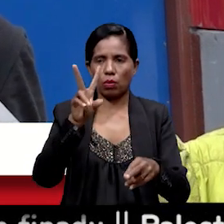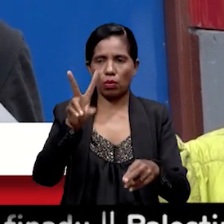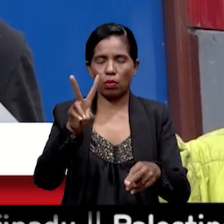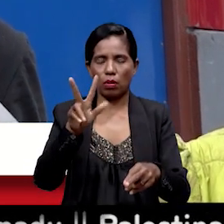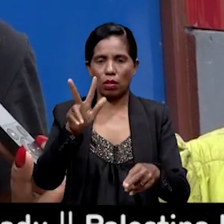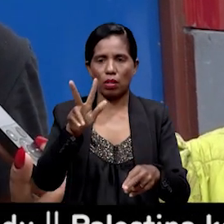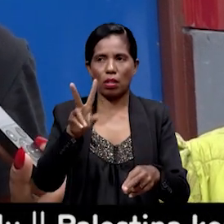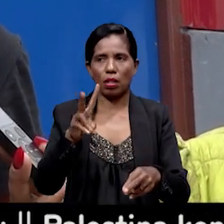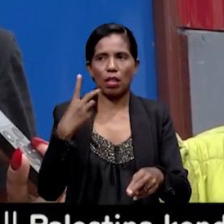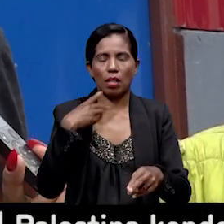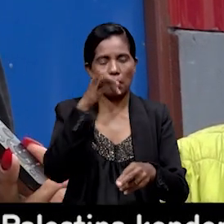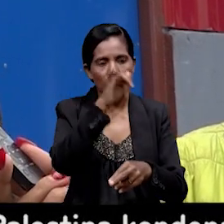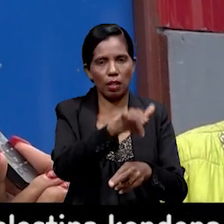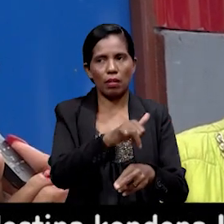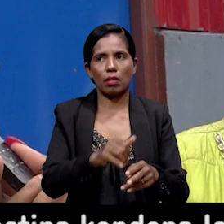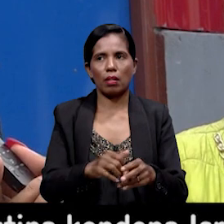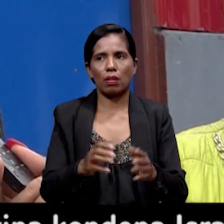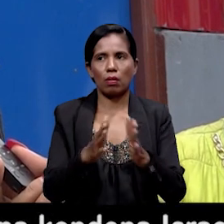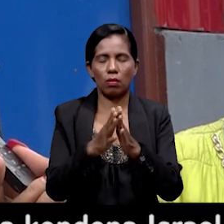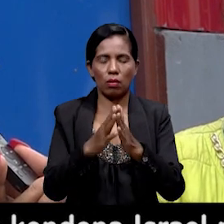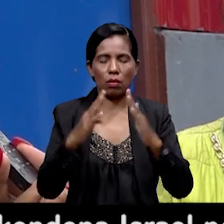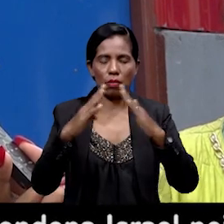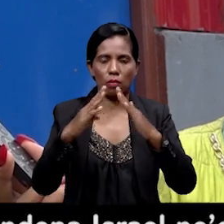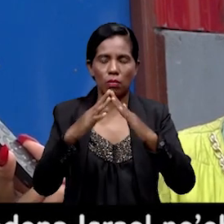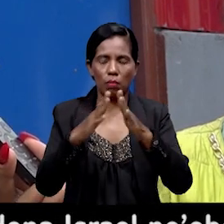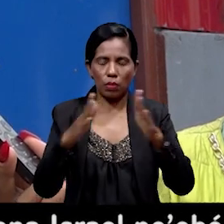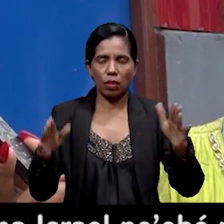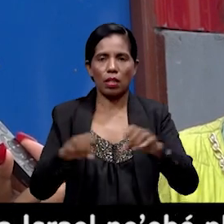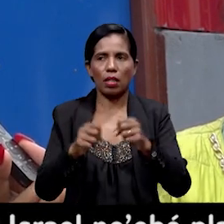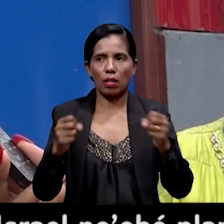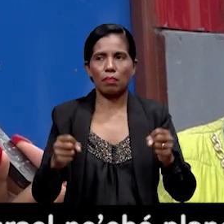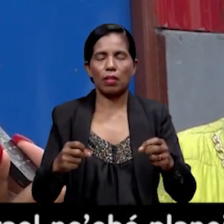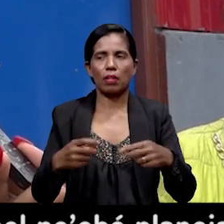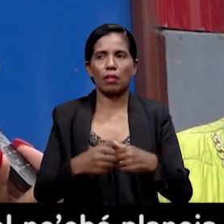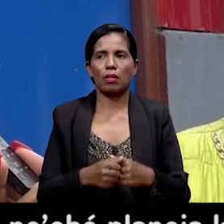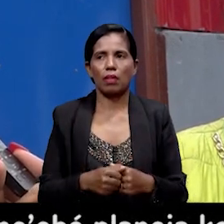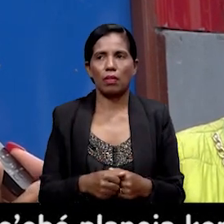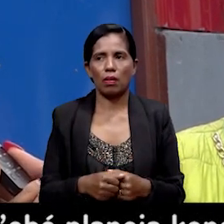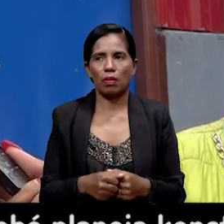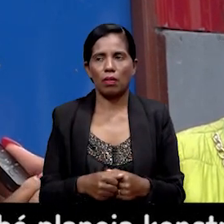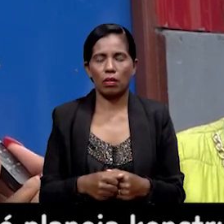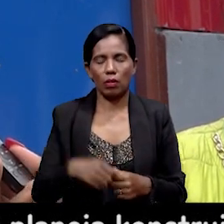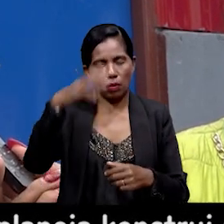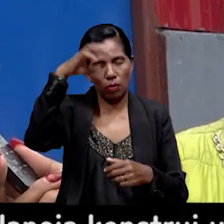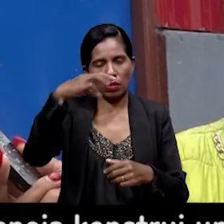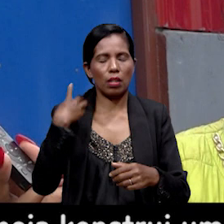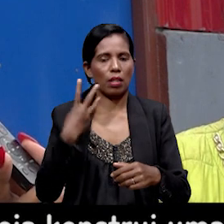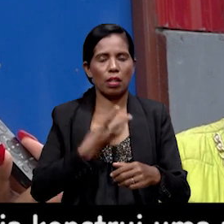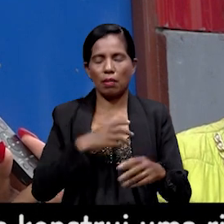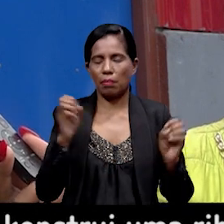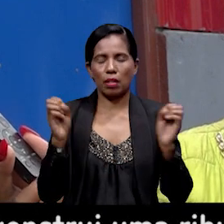kuarto rua ami hela ne det uma bot ida sobuti ane mes kuarto ya tolu me be ansa kuando udang ami la